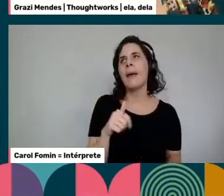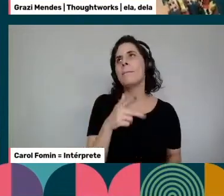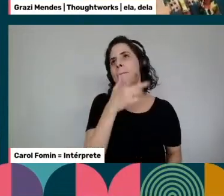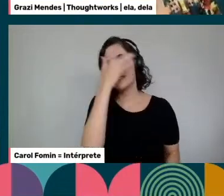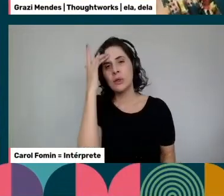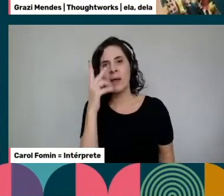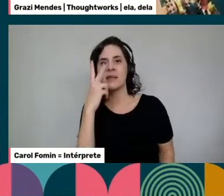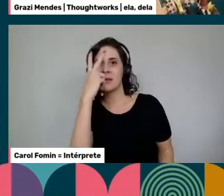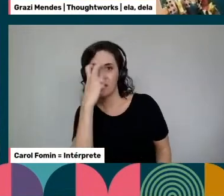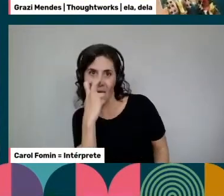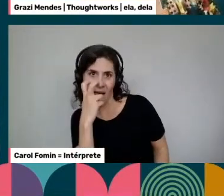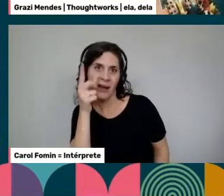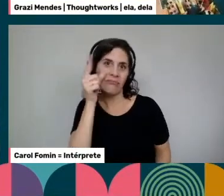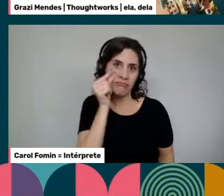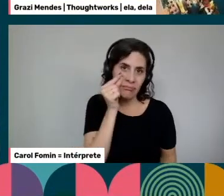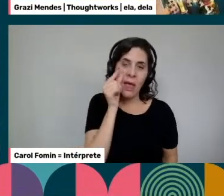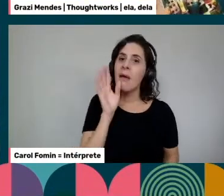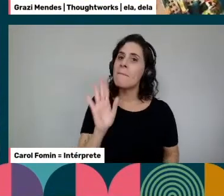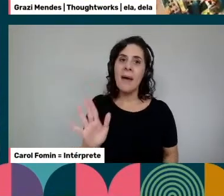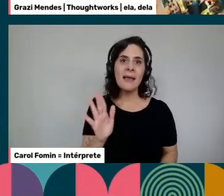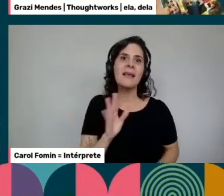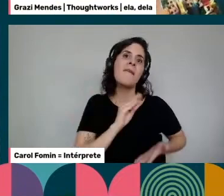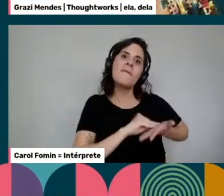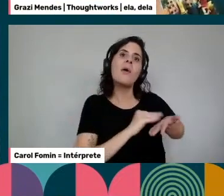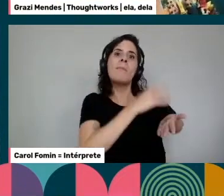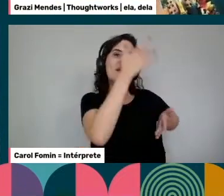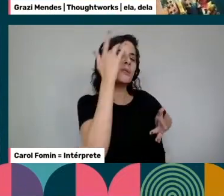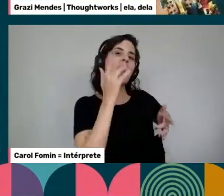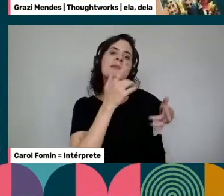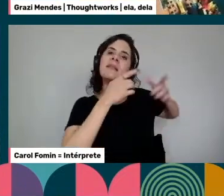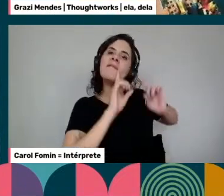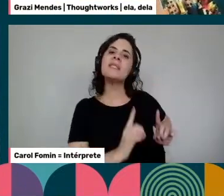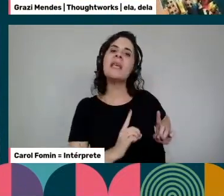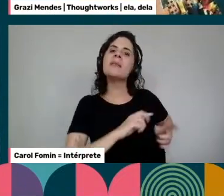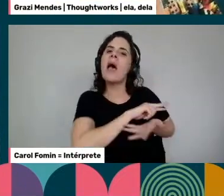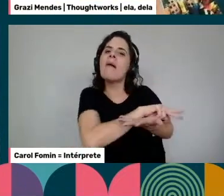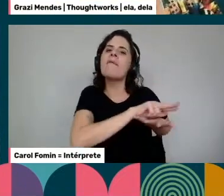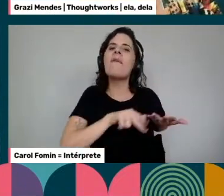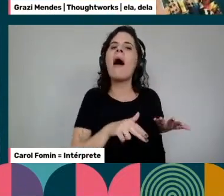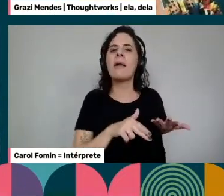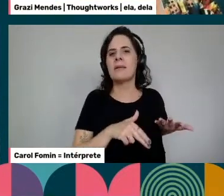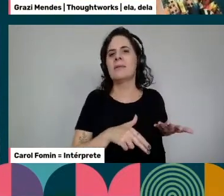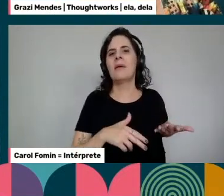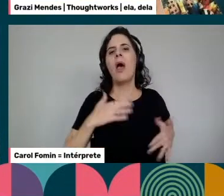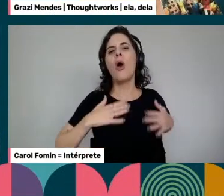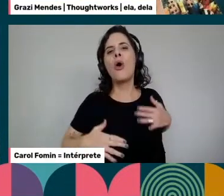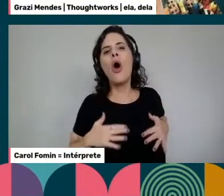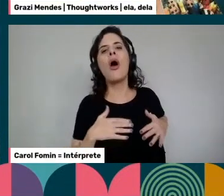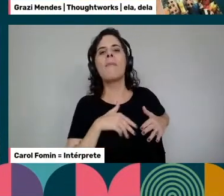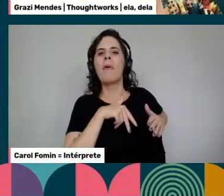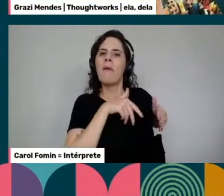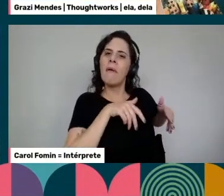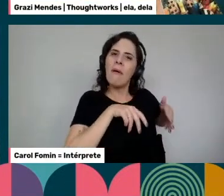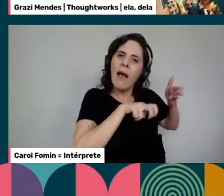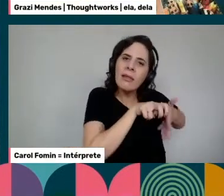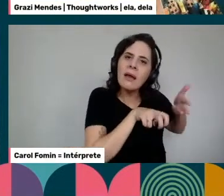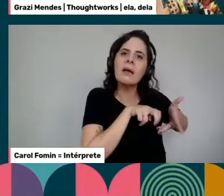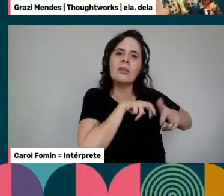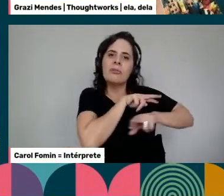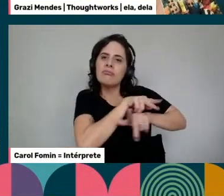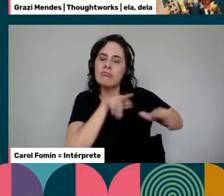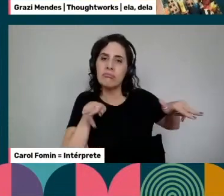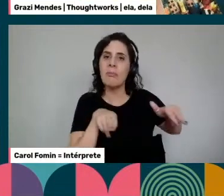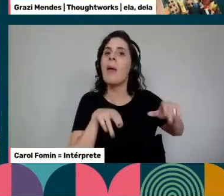né? Então, a gente tem uma oportunidade gigantesca de abraçar outras oportunidades através da